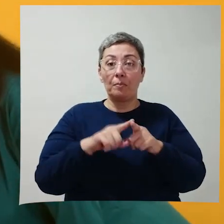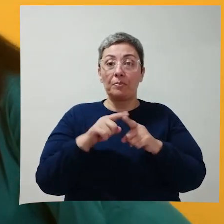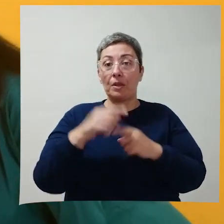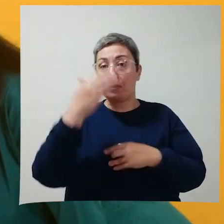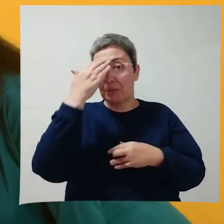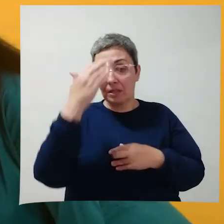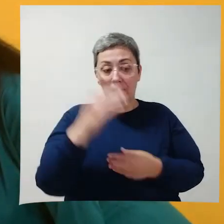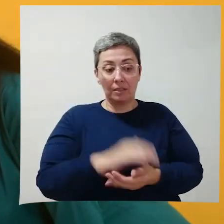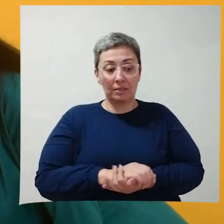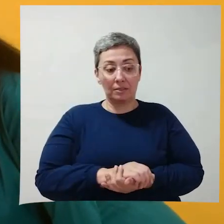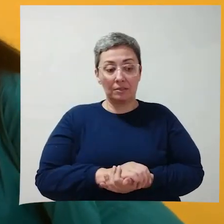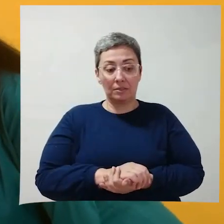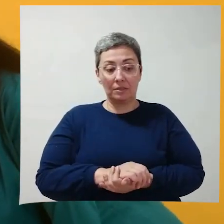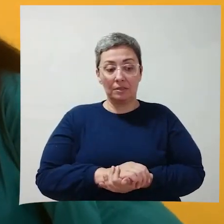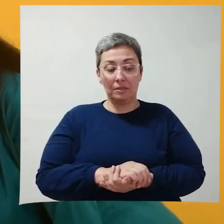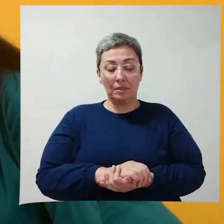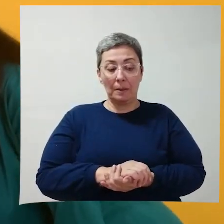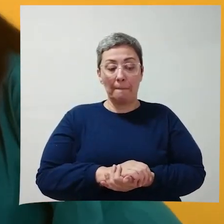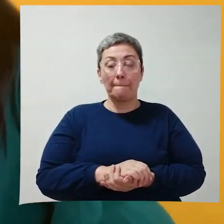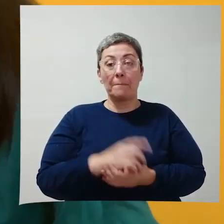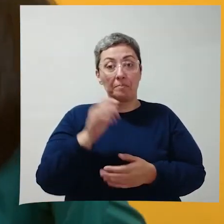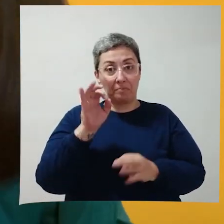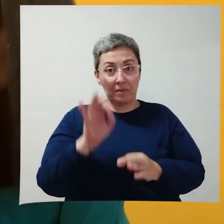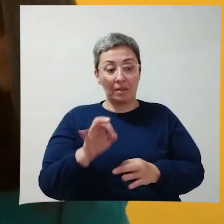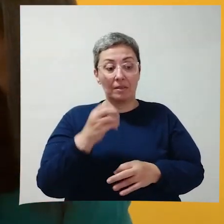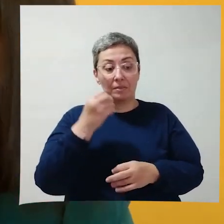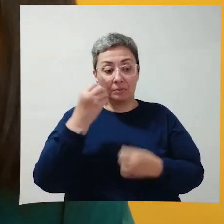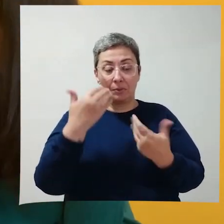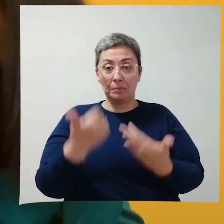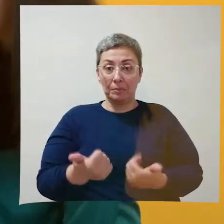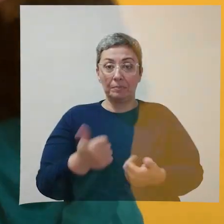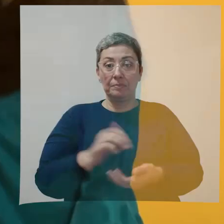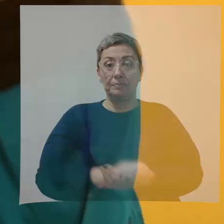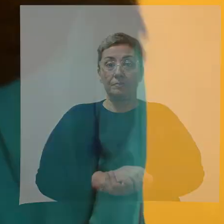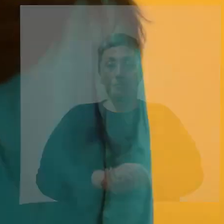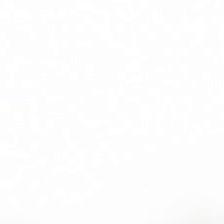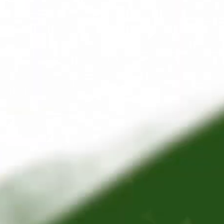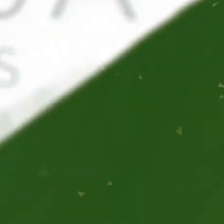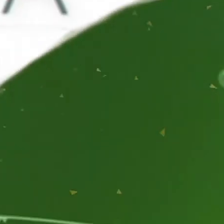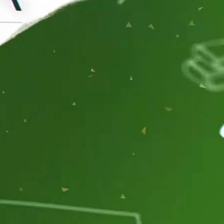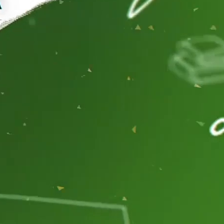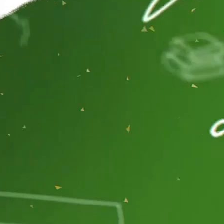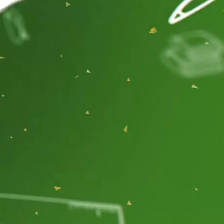igual. Obrigado. Obrigada. Isso, muito bem.